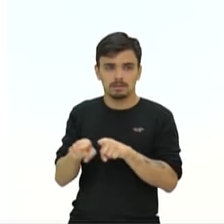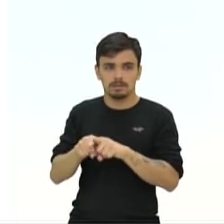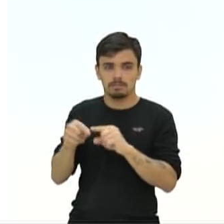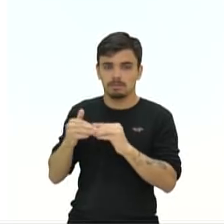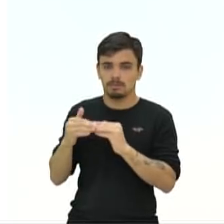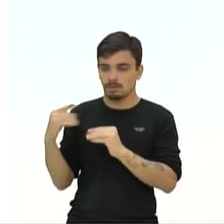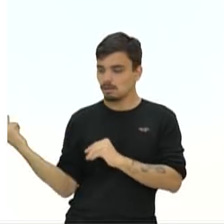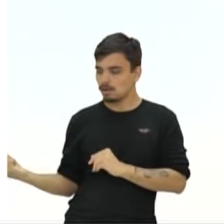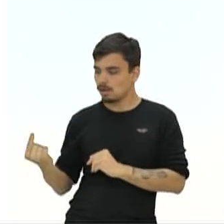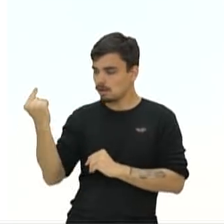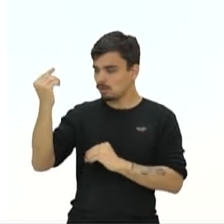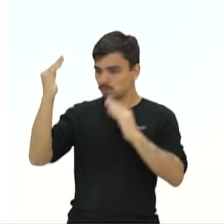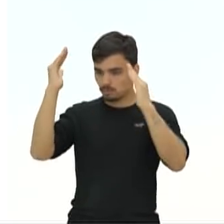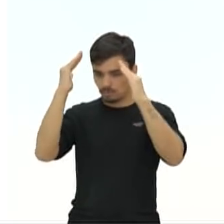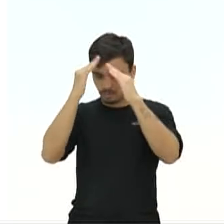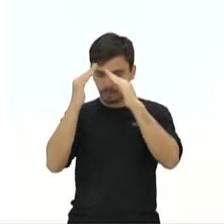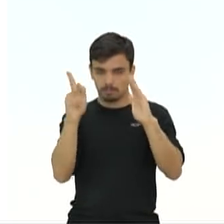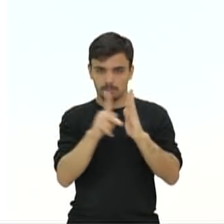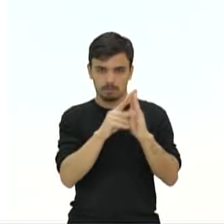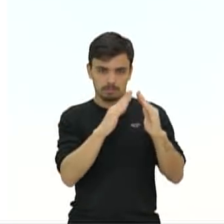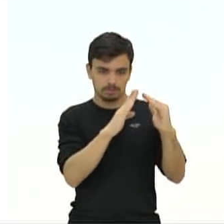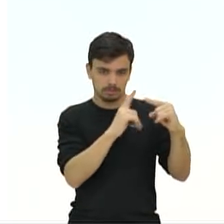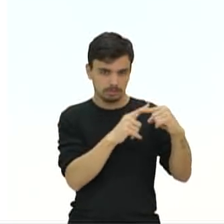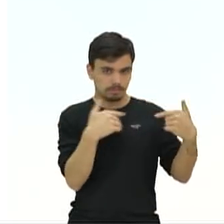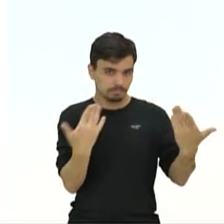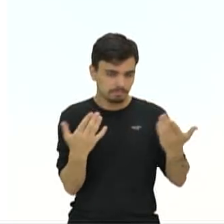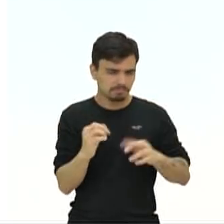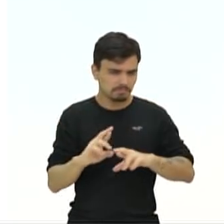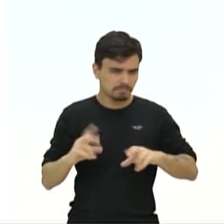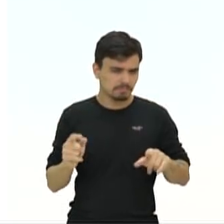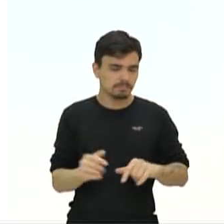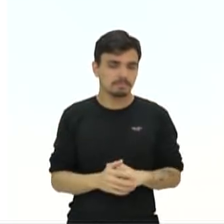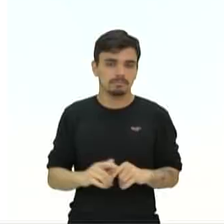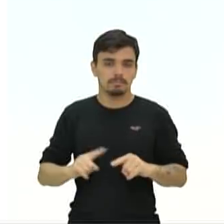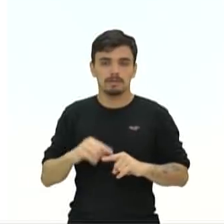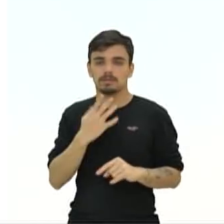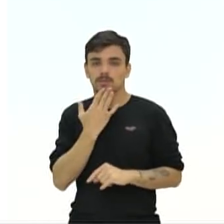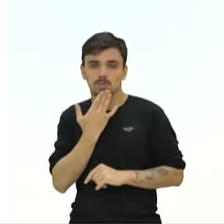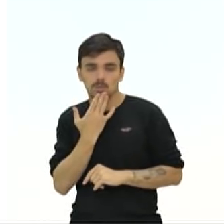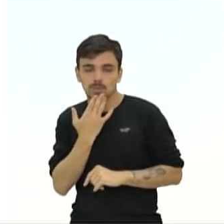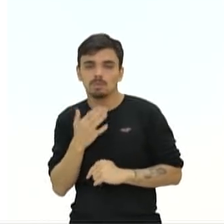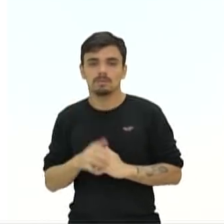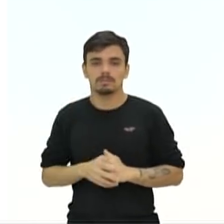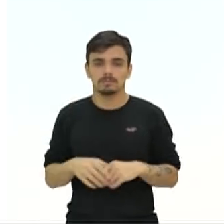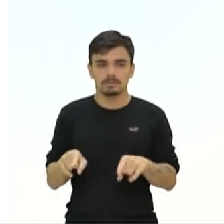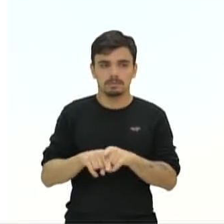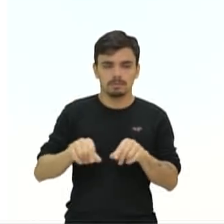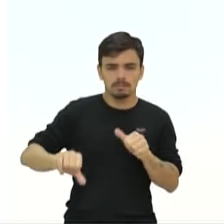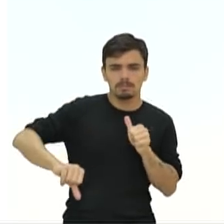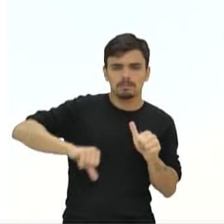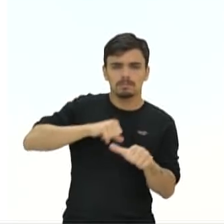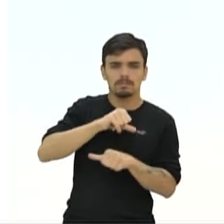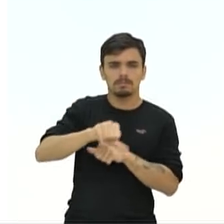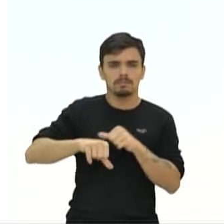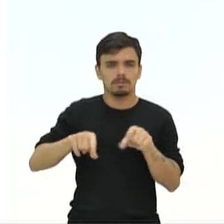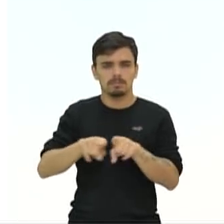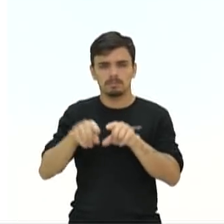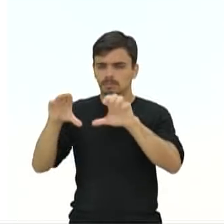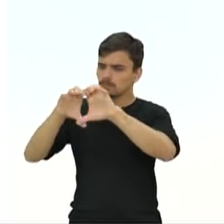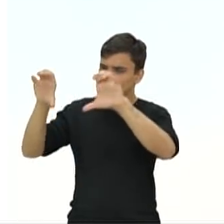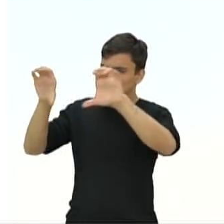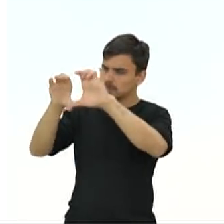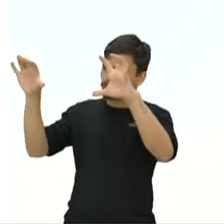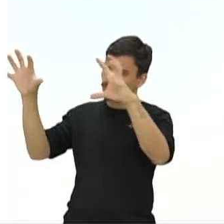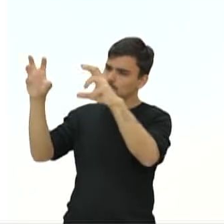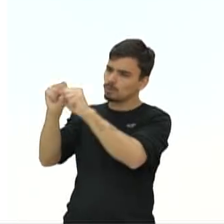né? Então, quer dizer, ele era meio gigante, mas tudo bem. Mas as cores, né? Essa transição do céu mais